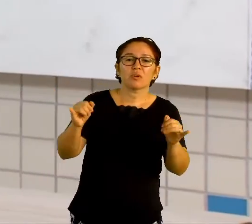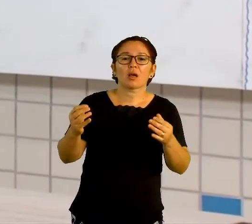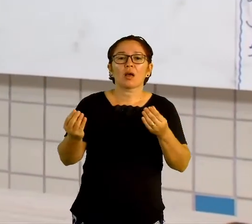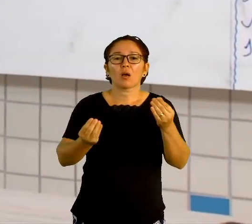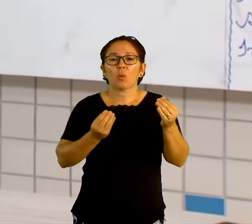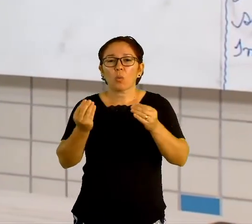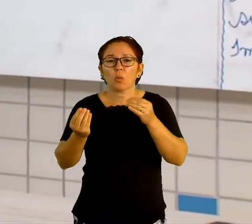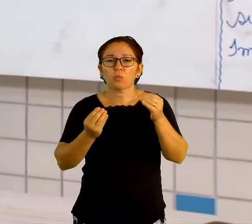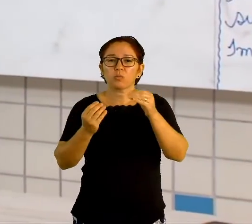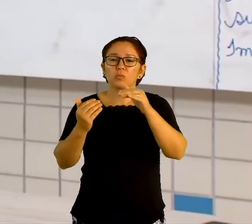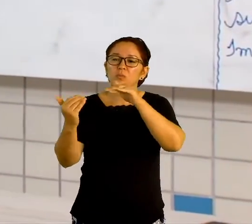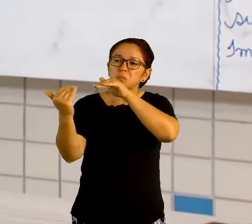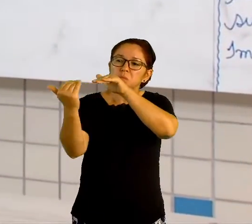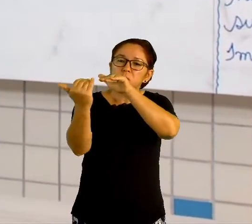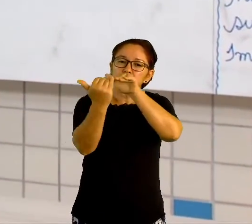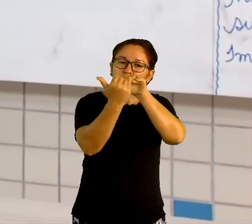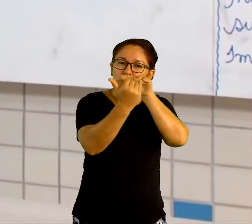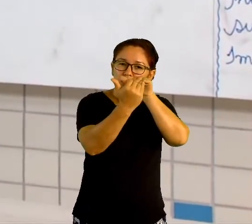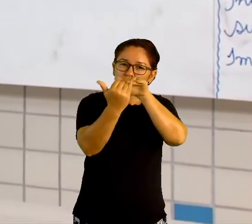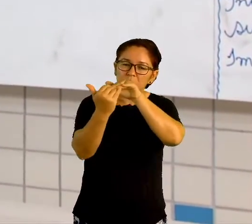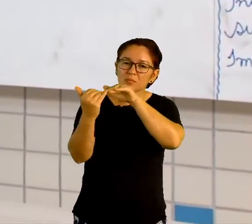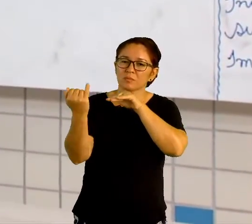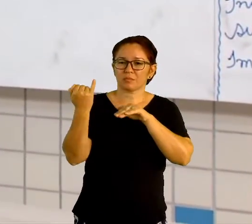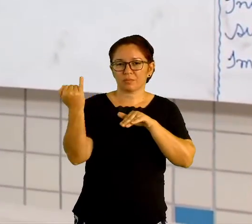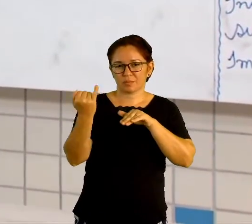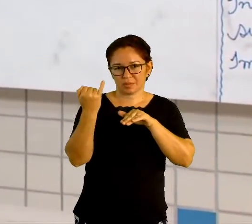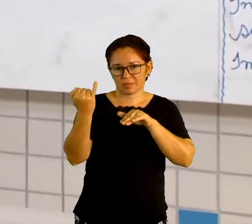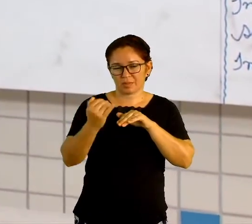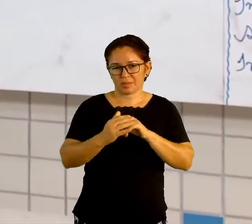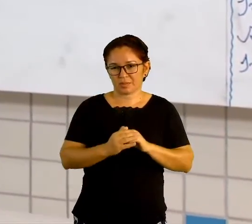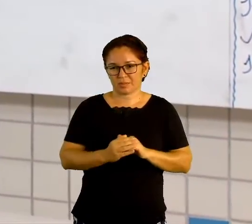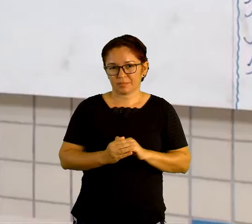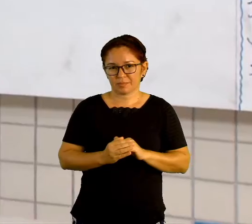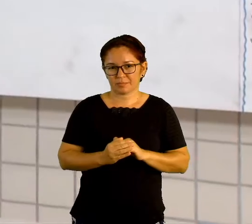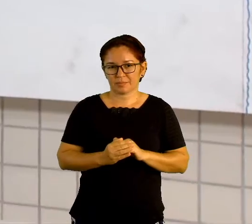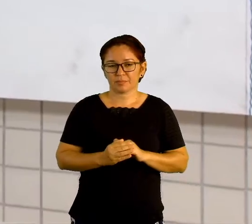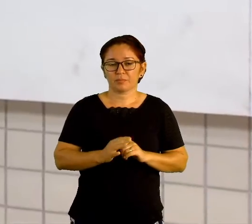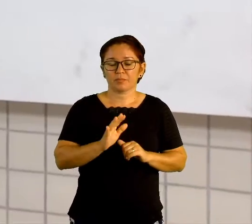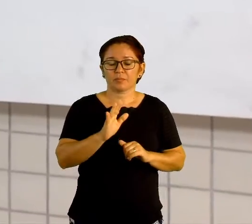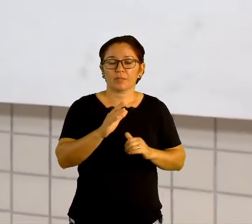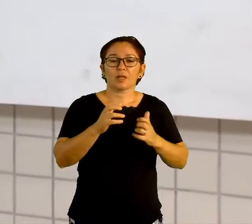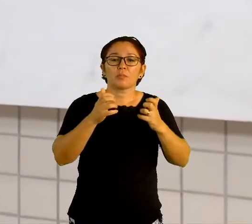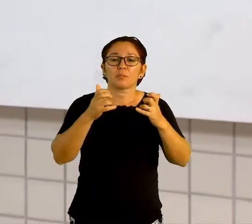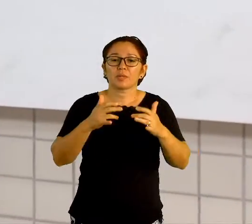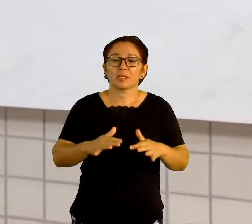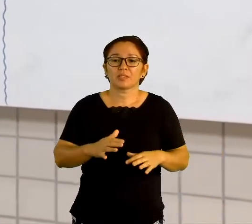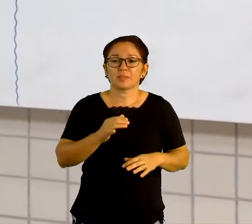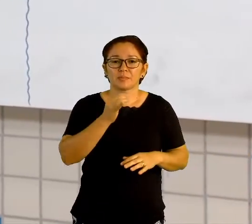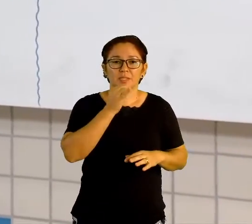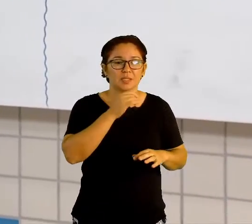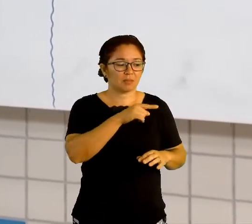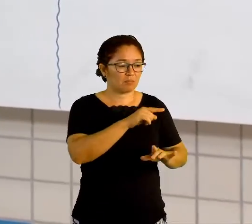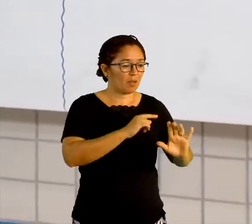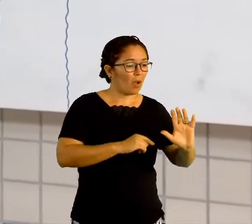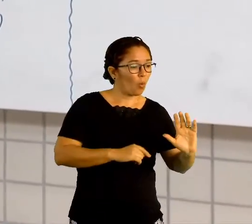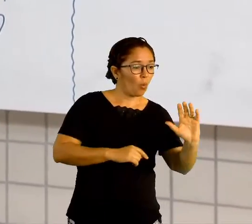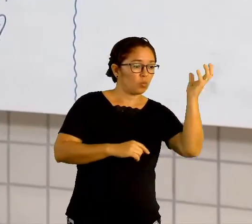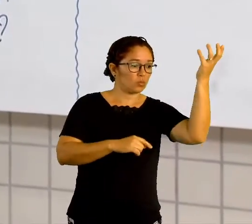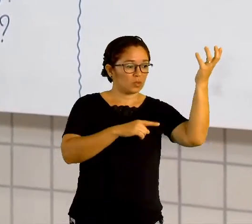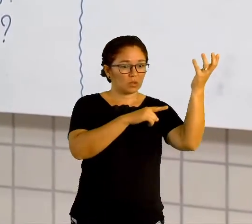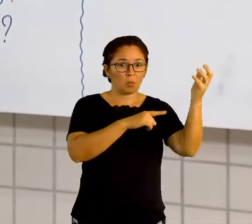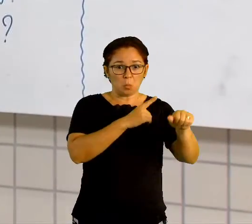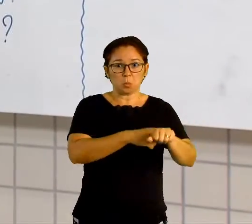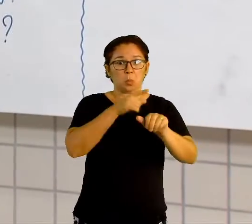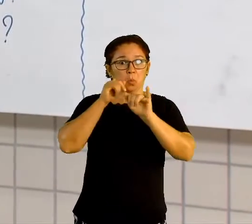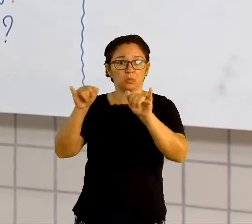dizer que nem todo acontecimento vai se tornar uma notícia. Por quê? Porque quando se fala em